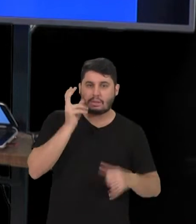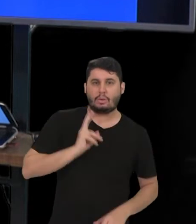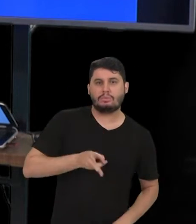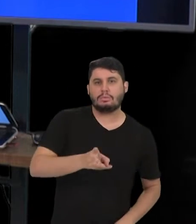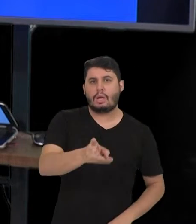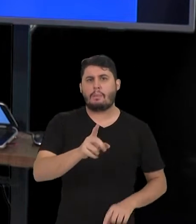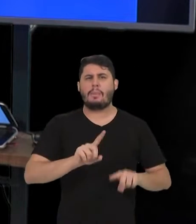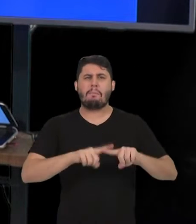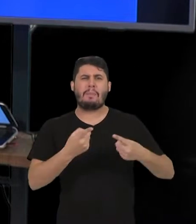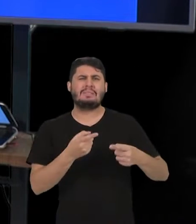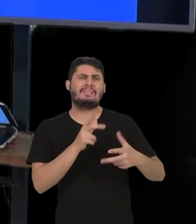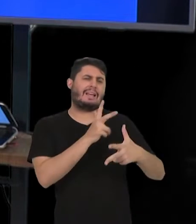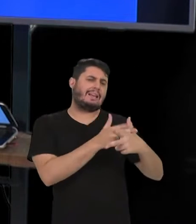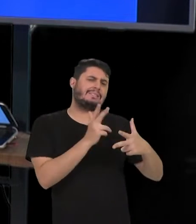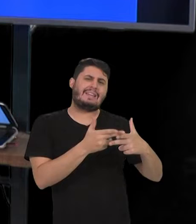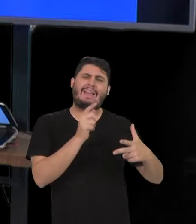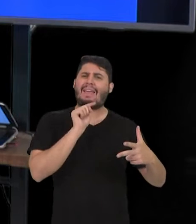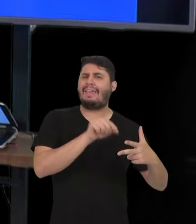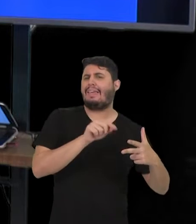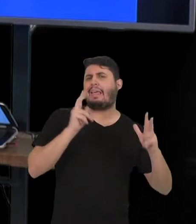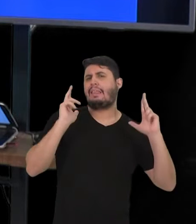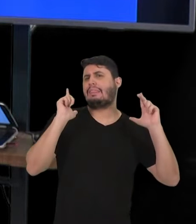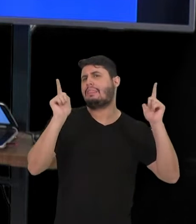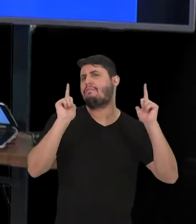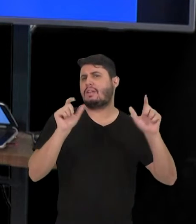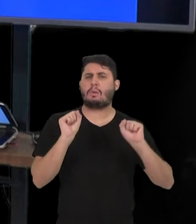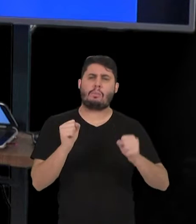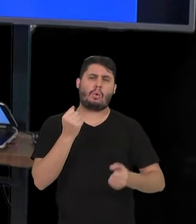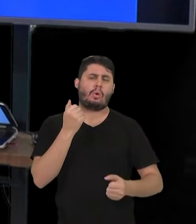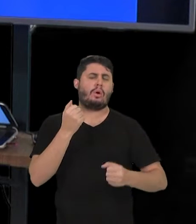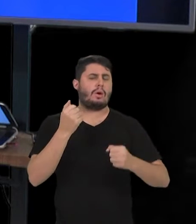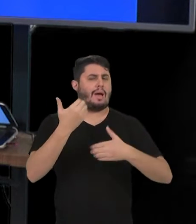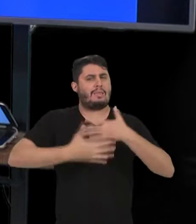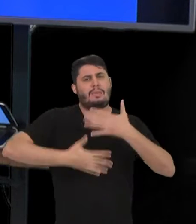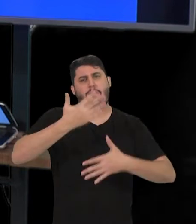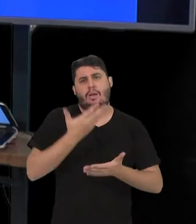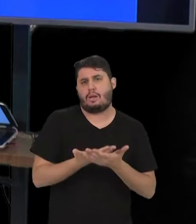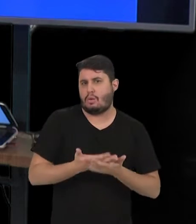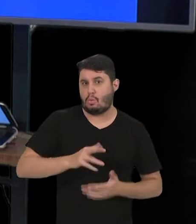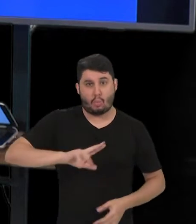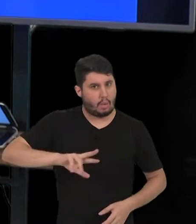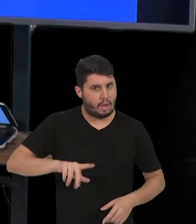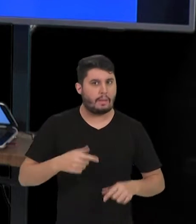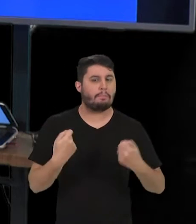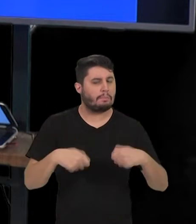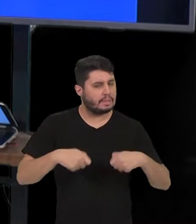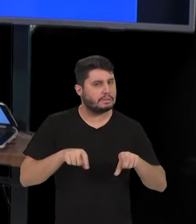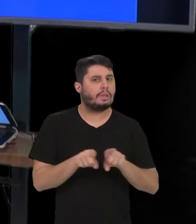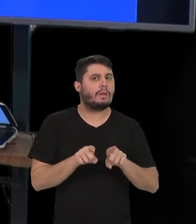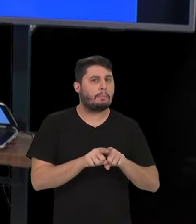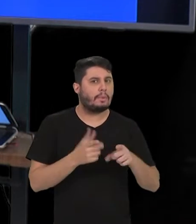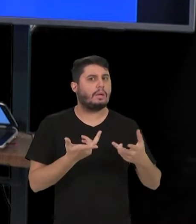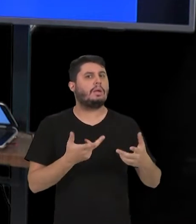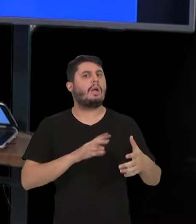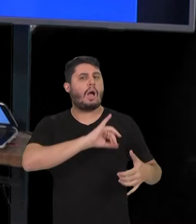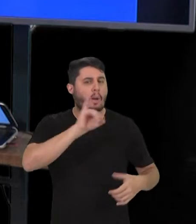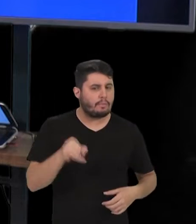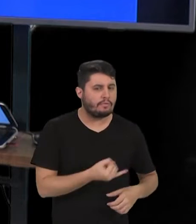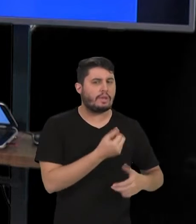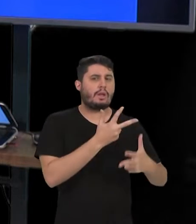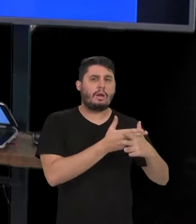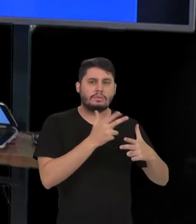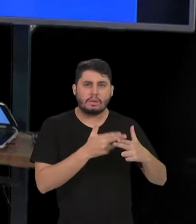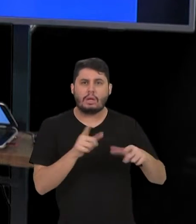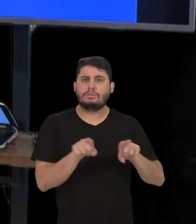redor. E você pode perguntar, mas é uma série, a diversão pode atrapalhar nossos estudos. Nem sempre, né? A gente precisa relaxar também. Então, quem teve acesso a essa série vai,